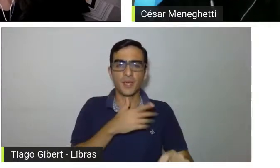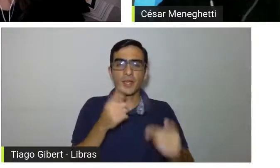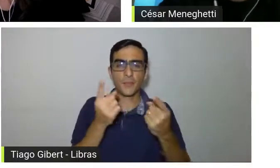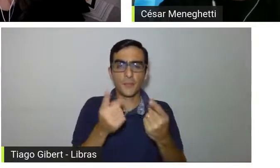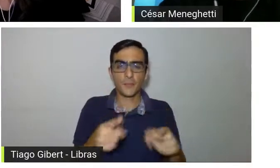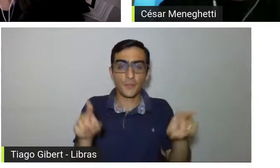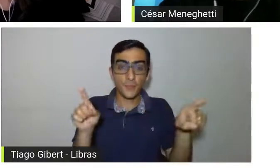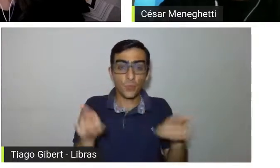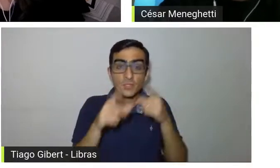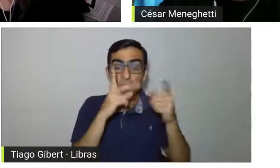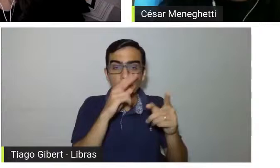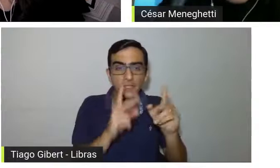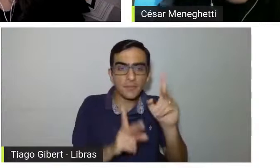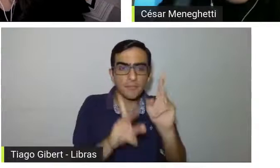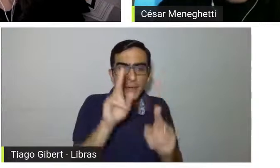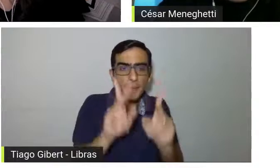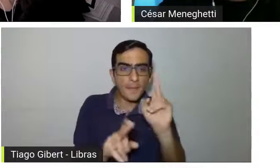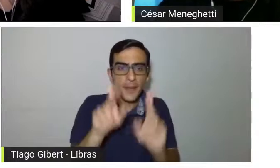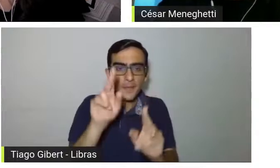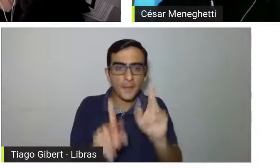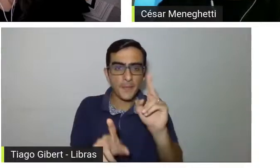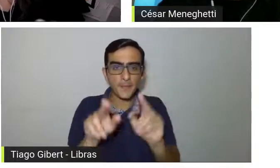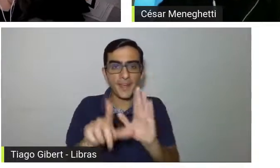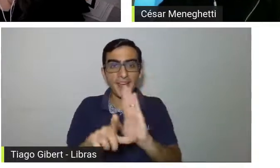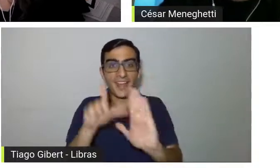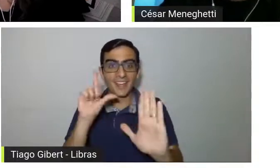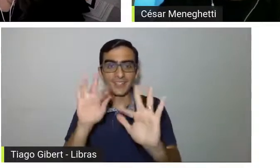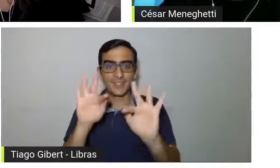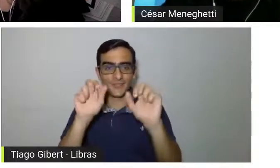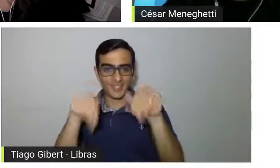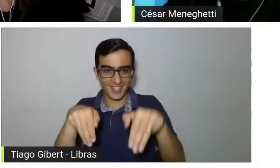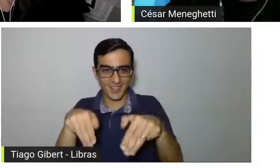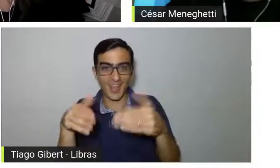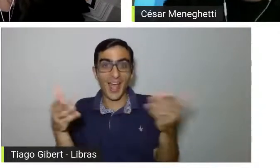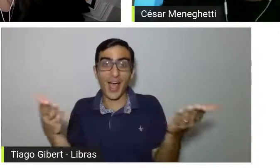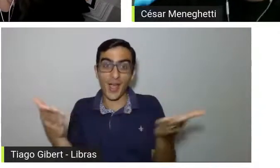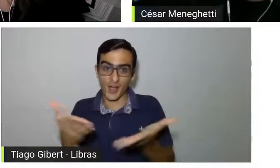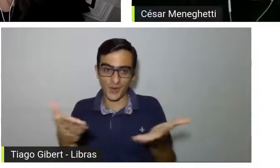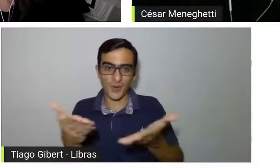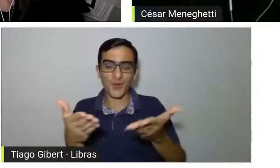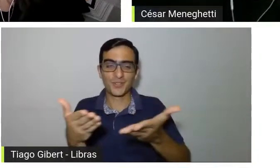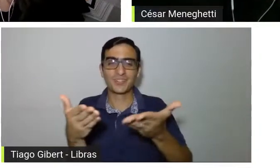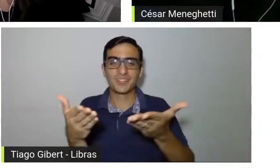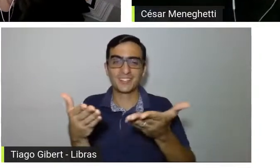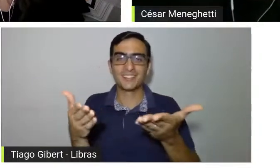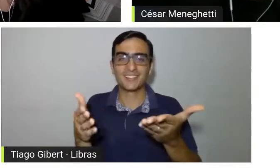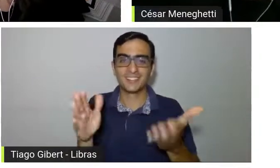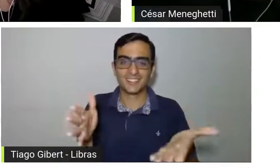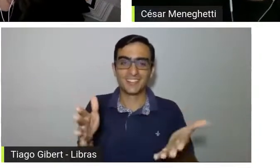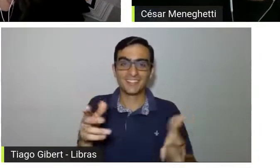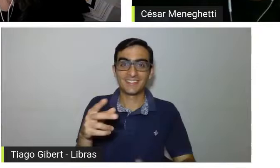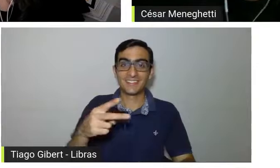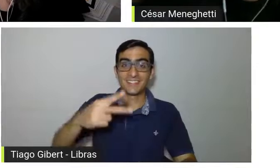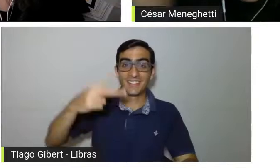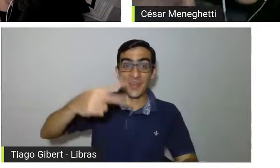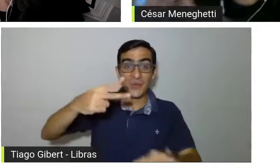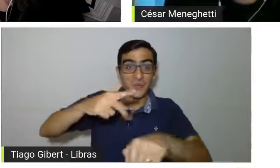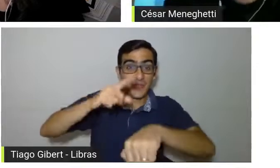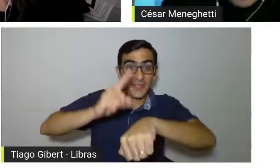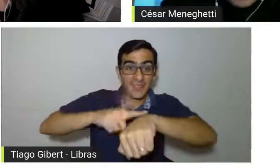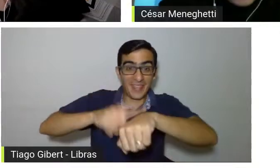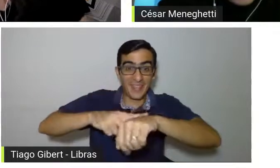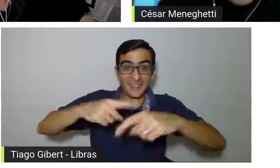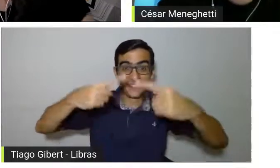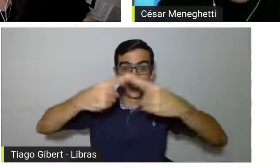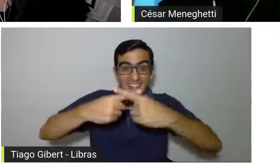uma pré-montagem que eu te mandei antes de terminar. Terminou agora, no segundo tempo da prorrogação, a gente terminou